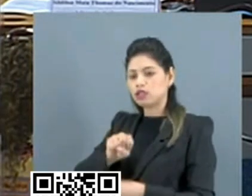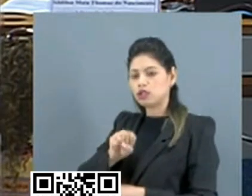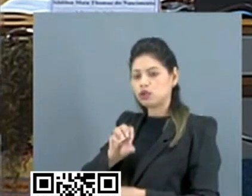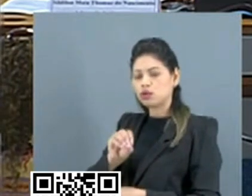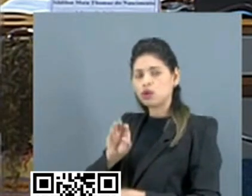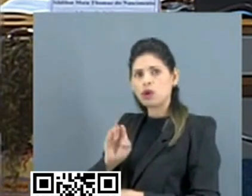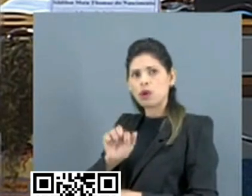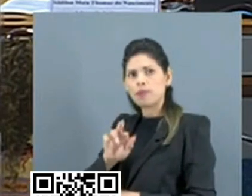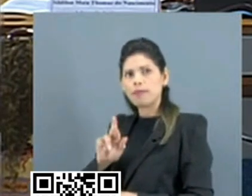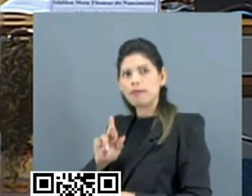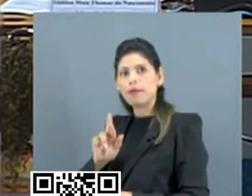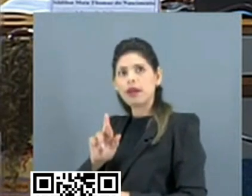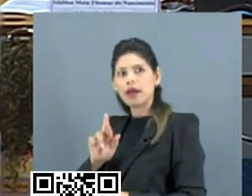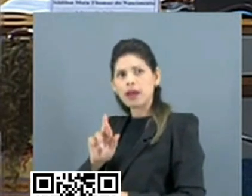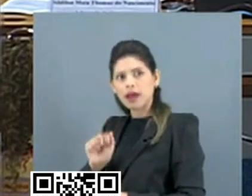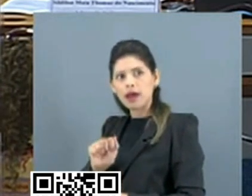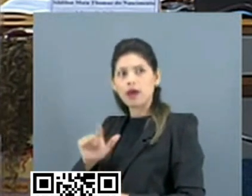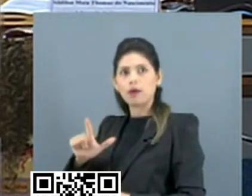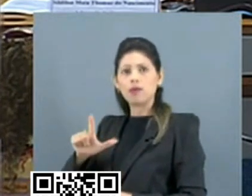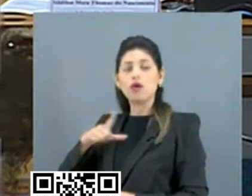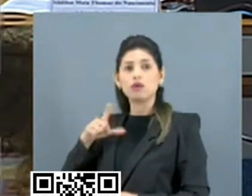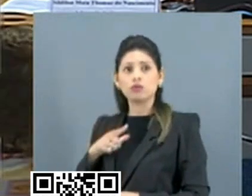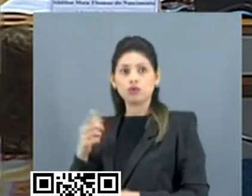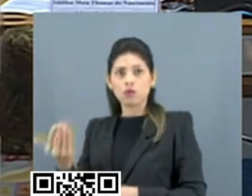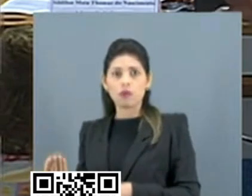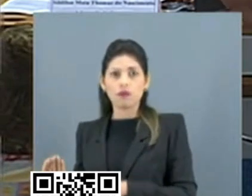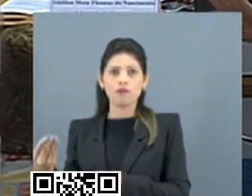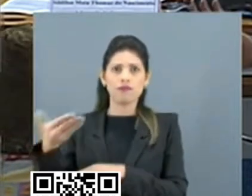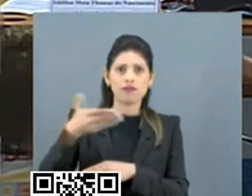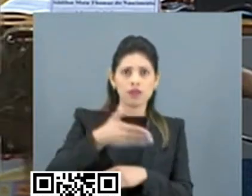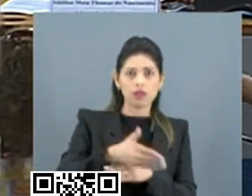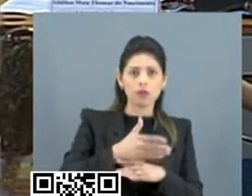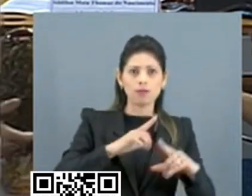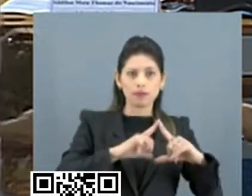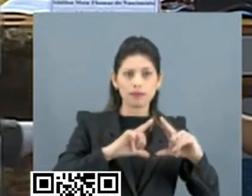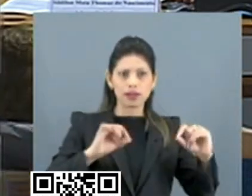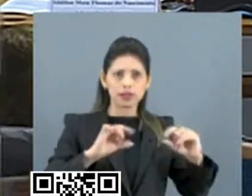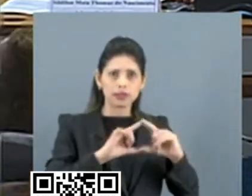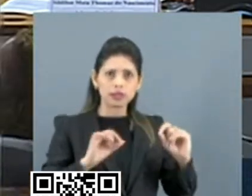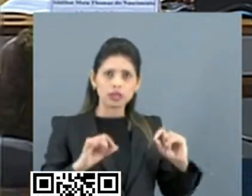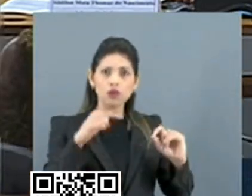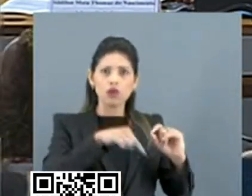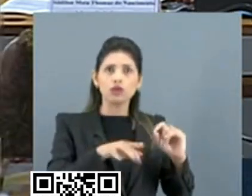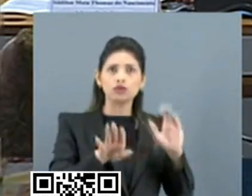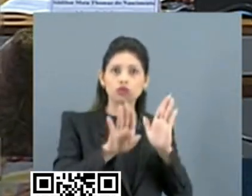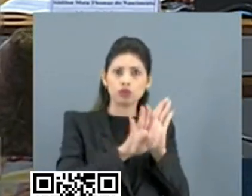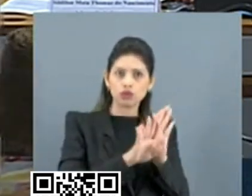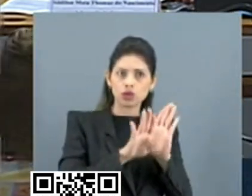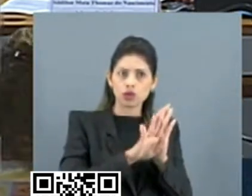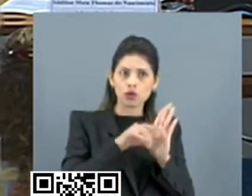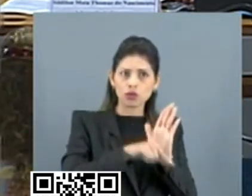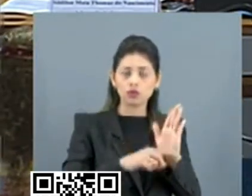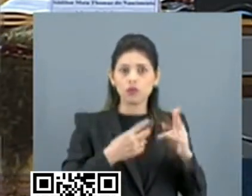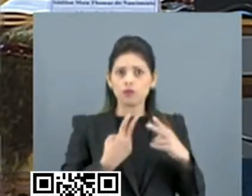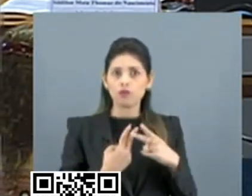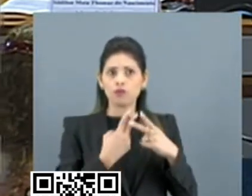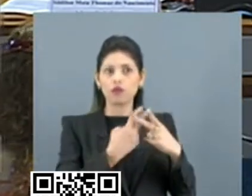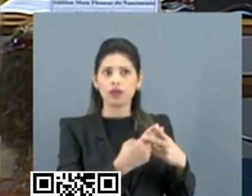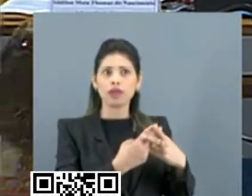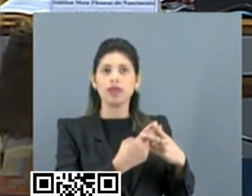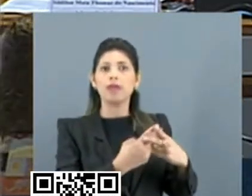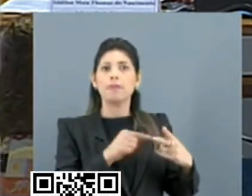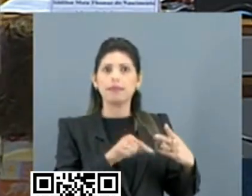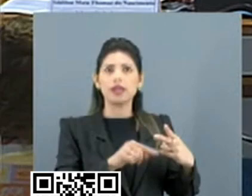o senhor veio para Brasília, e aqui em Brasília temos o registro de que o senhor foi preso no dia 3